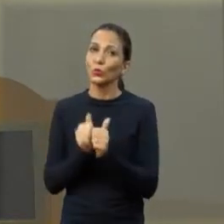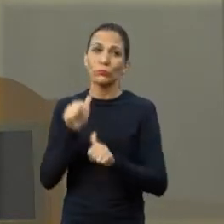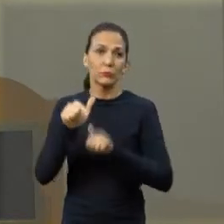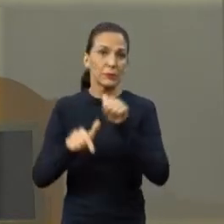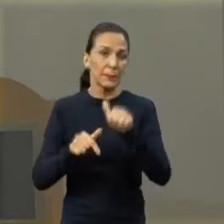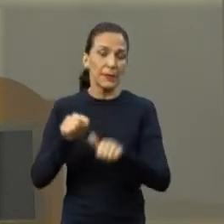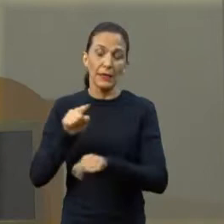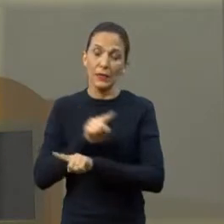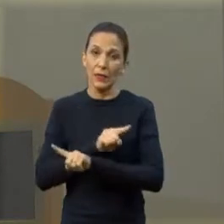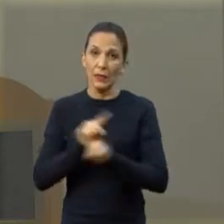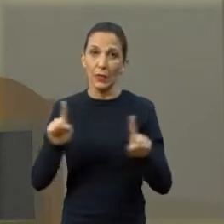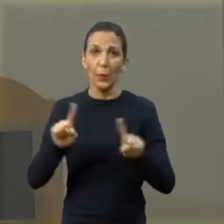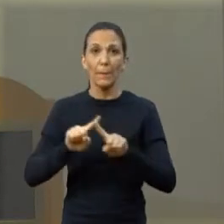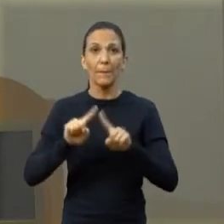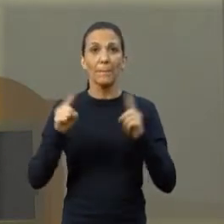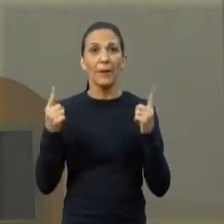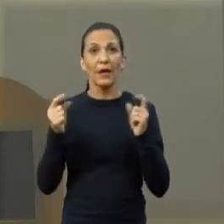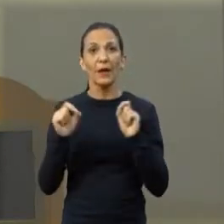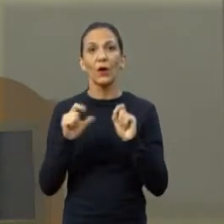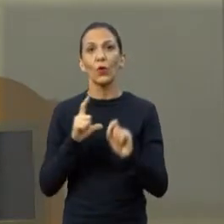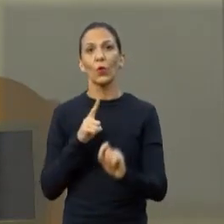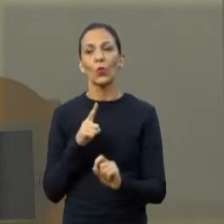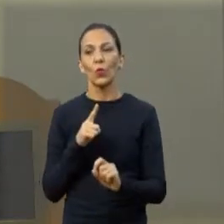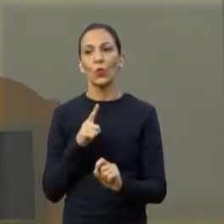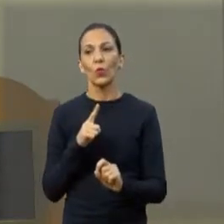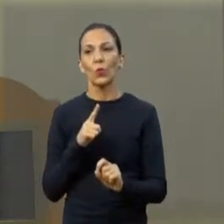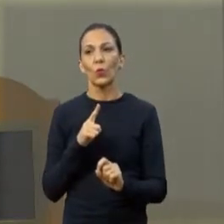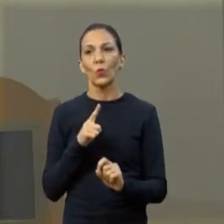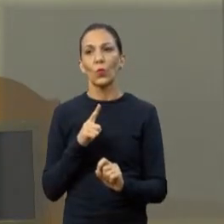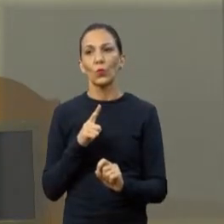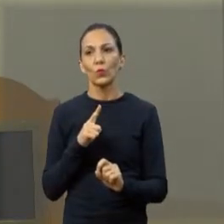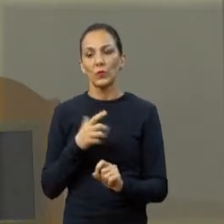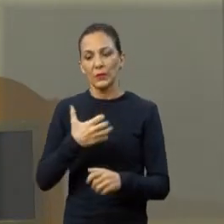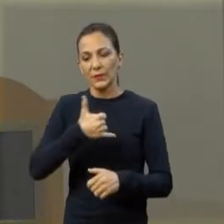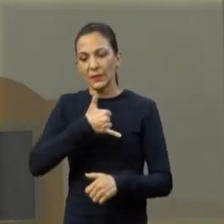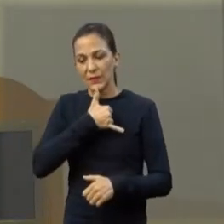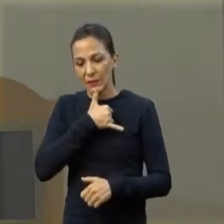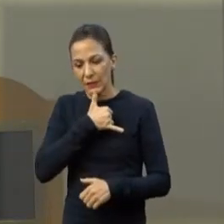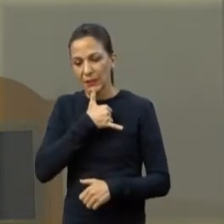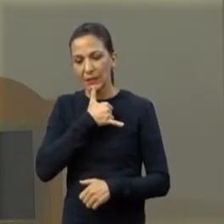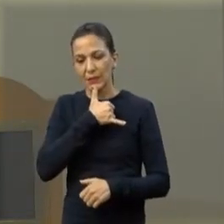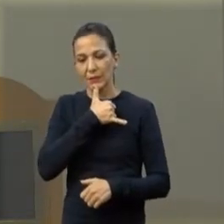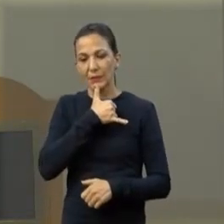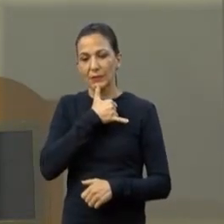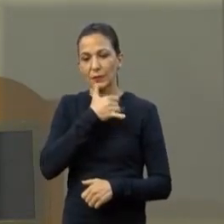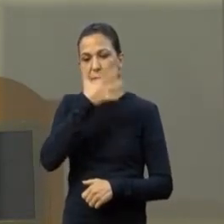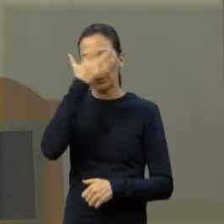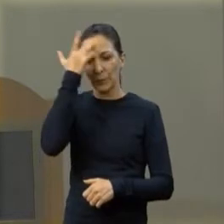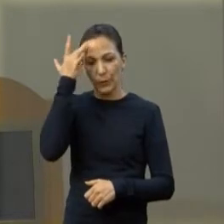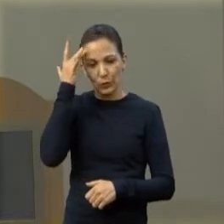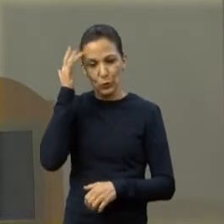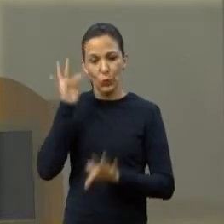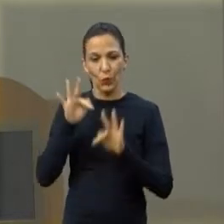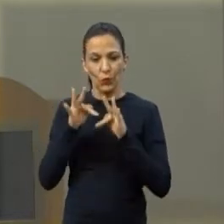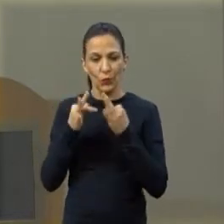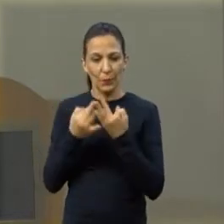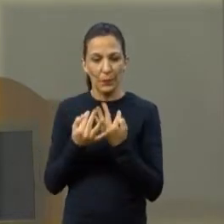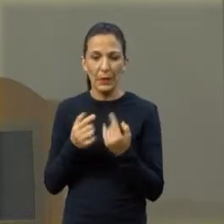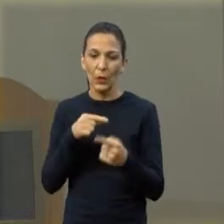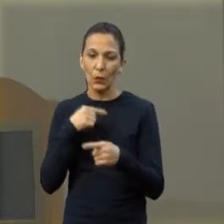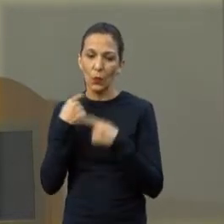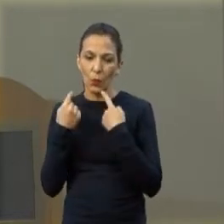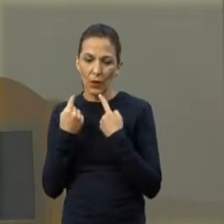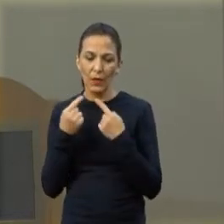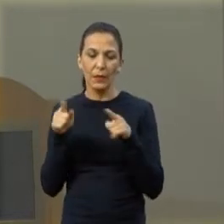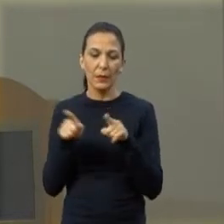junto a ele mas de toda forma é é um pesar muito grande quando nós perdemos um ente querido uma pessoa que